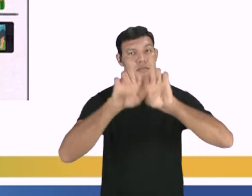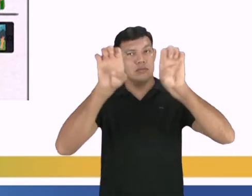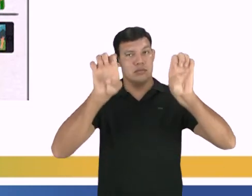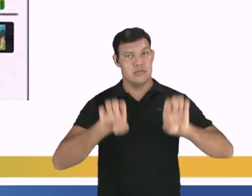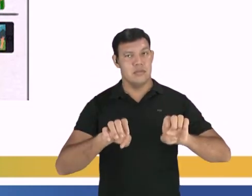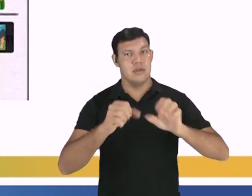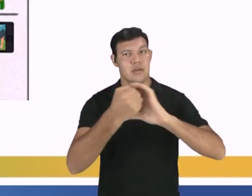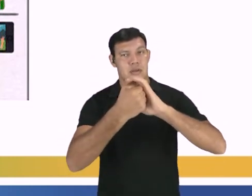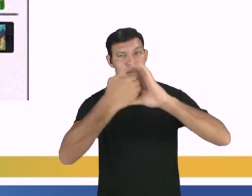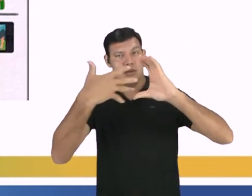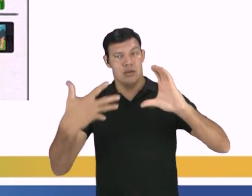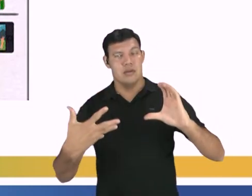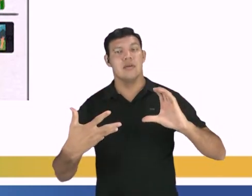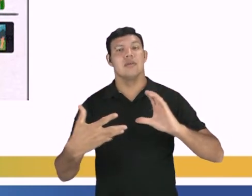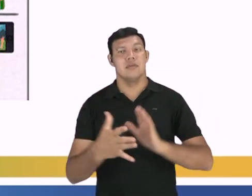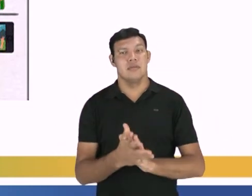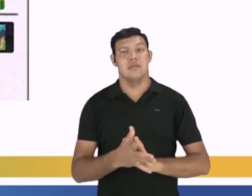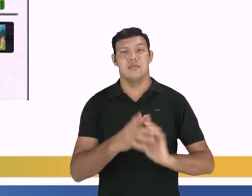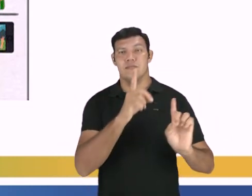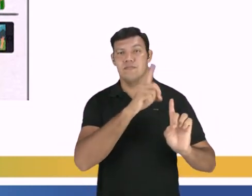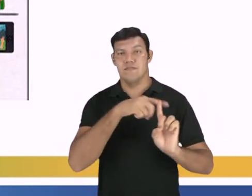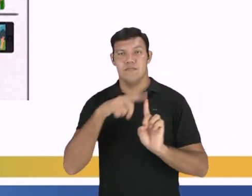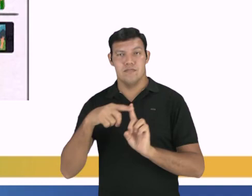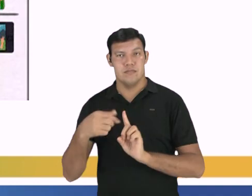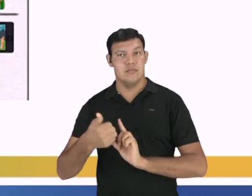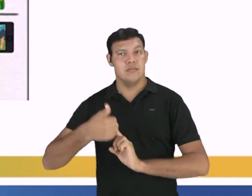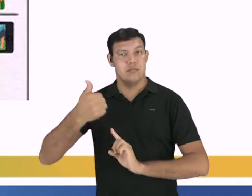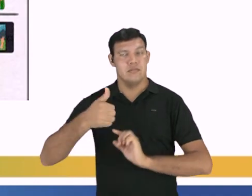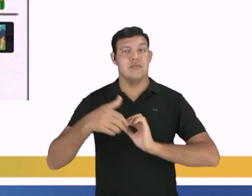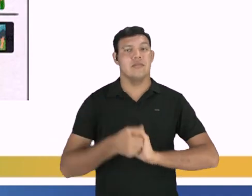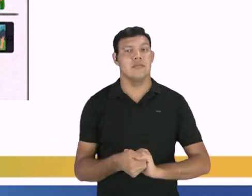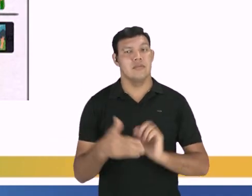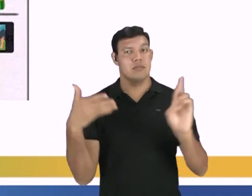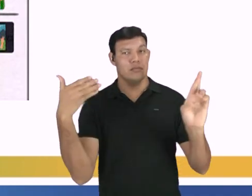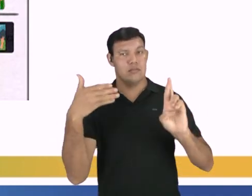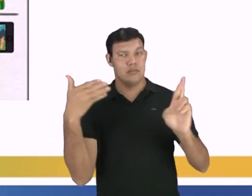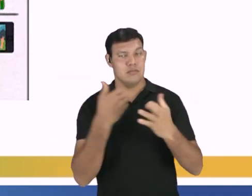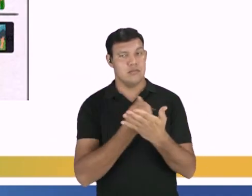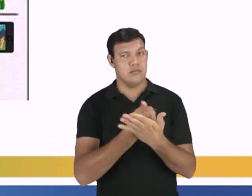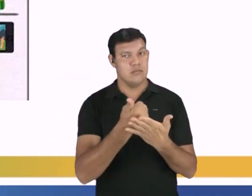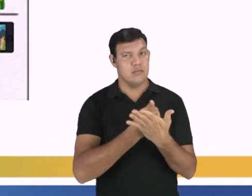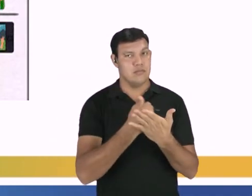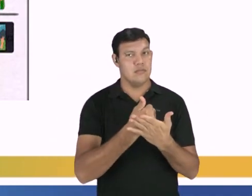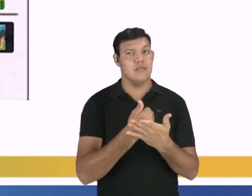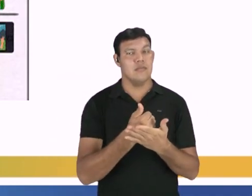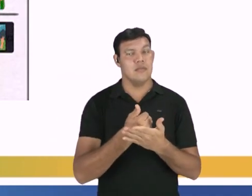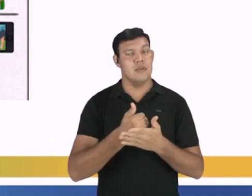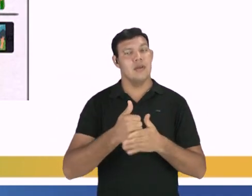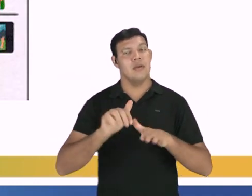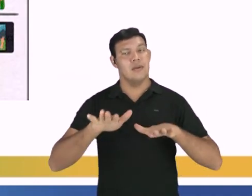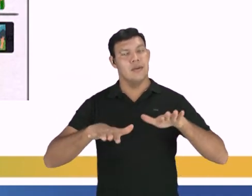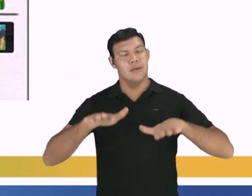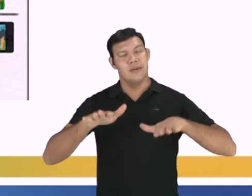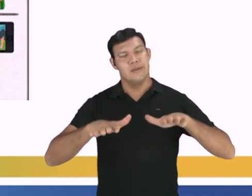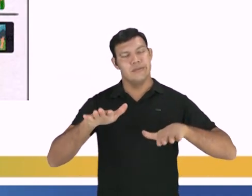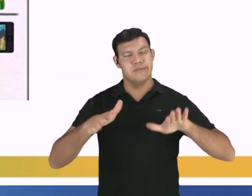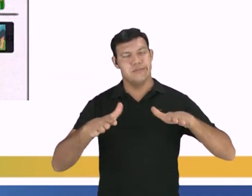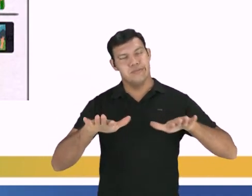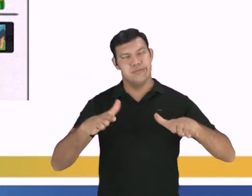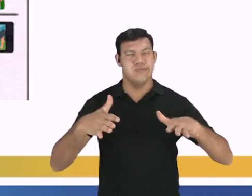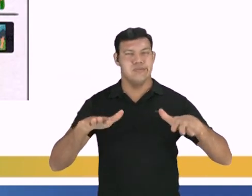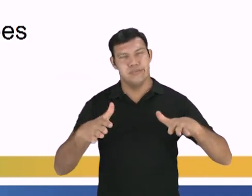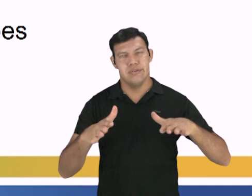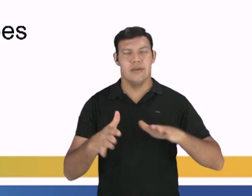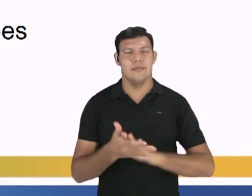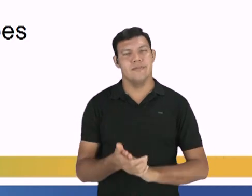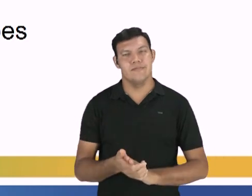estruturas, características da primeira condicional usada para falar de ações prováveis, um resultado aí provável,